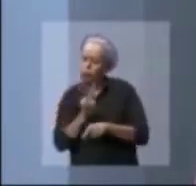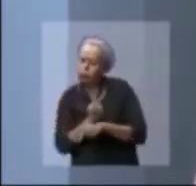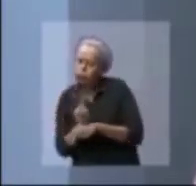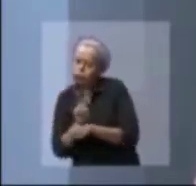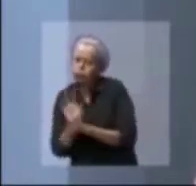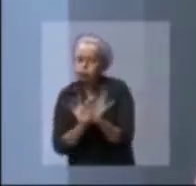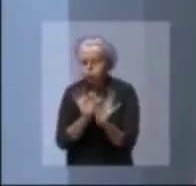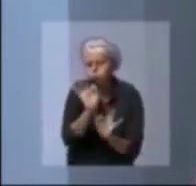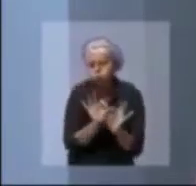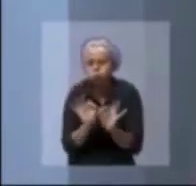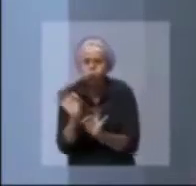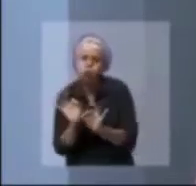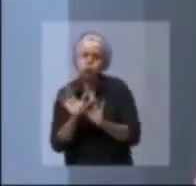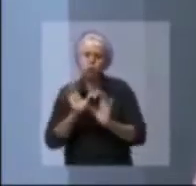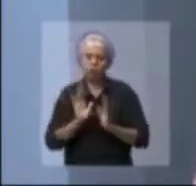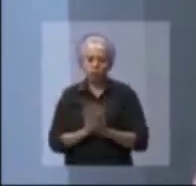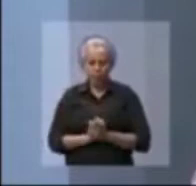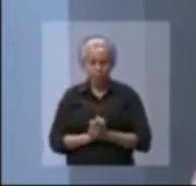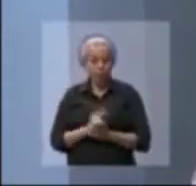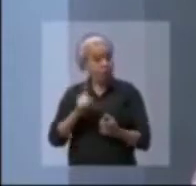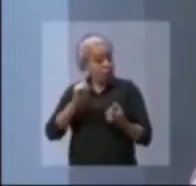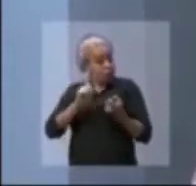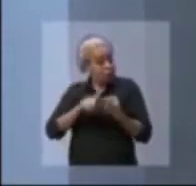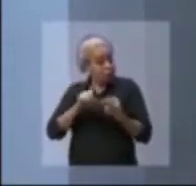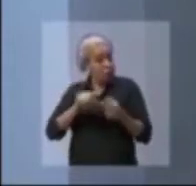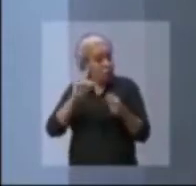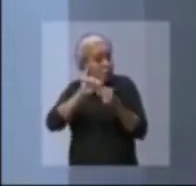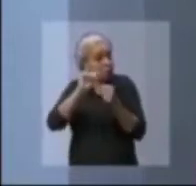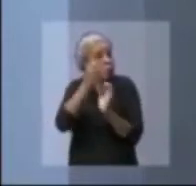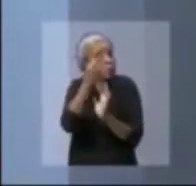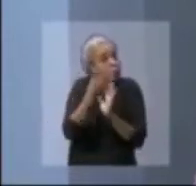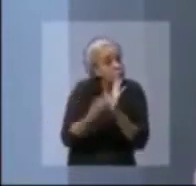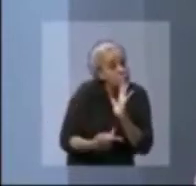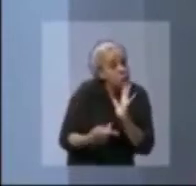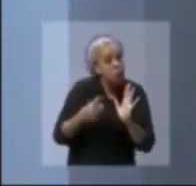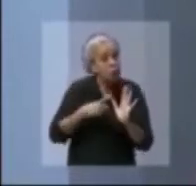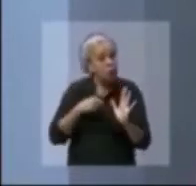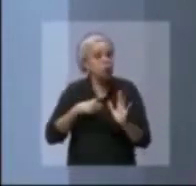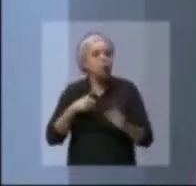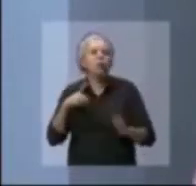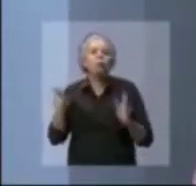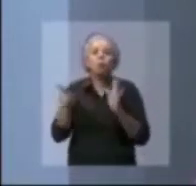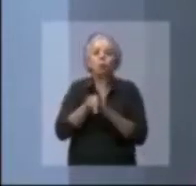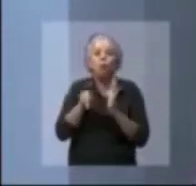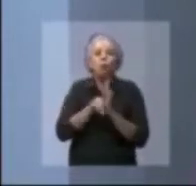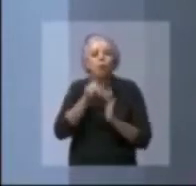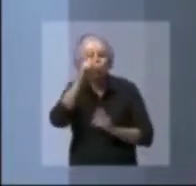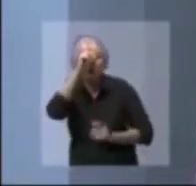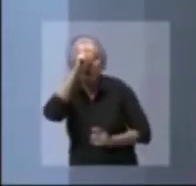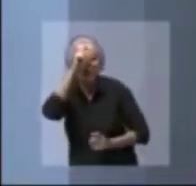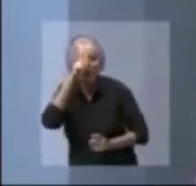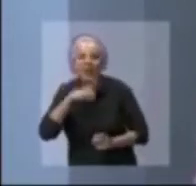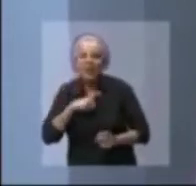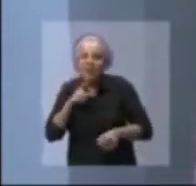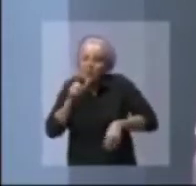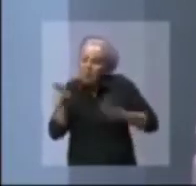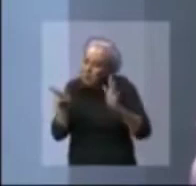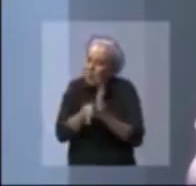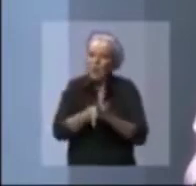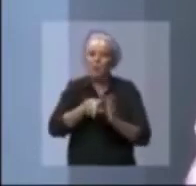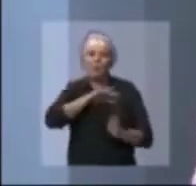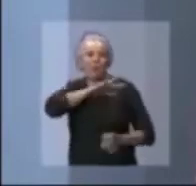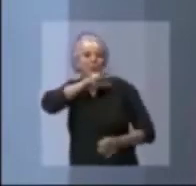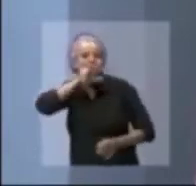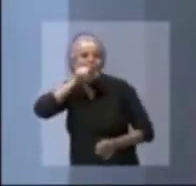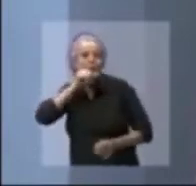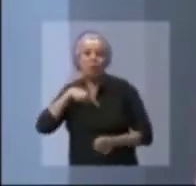animais. Nós, inclusive, vamos fazer um projeto para que haja um pronto-socorro veterinário, para que possa cuidar dos animais, das pessoas